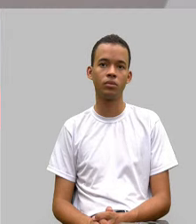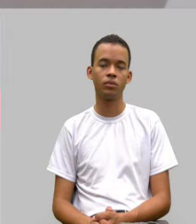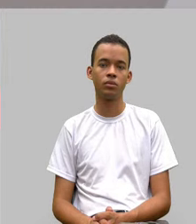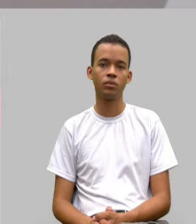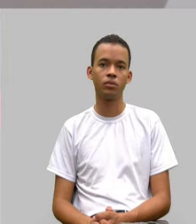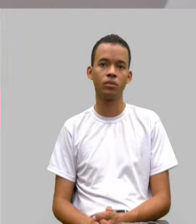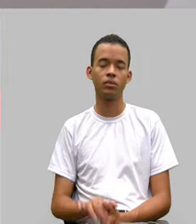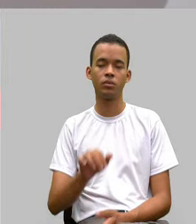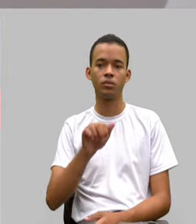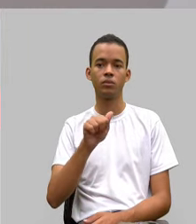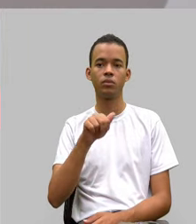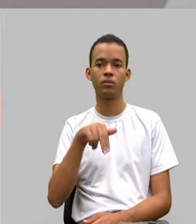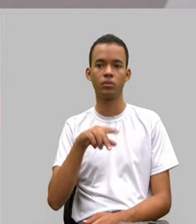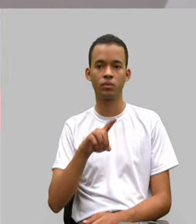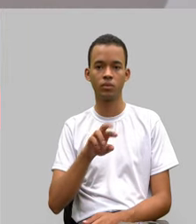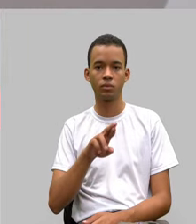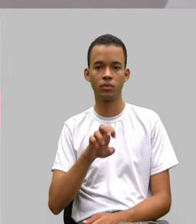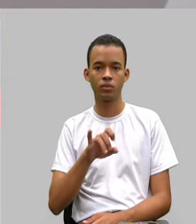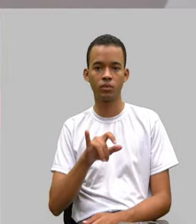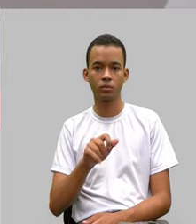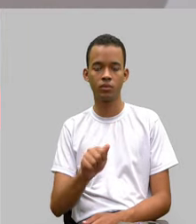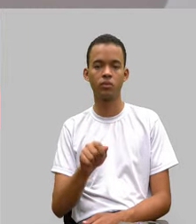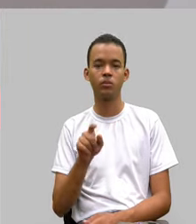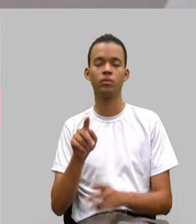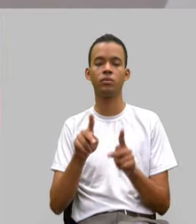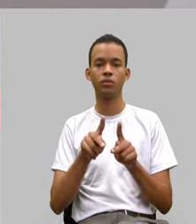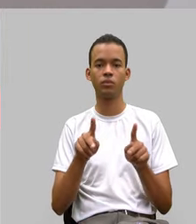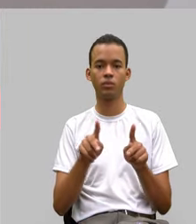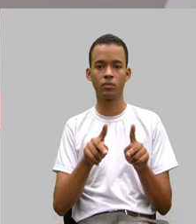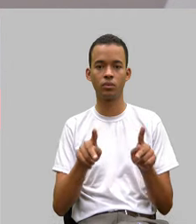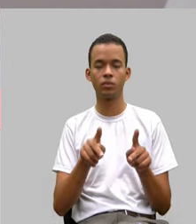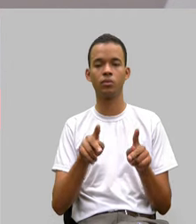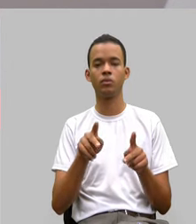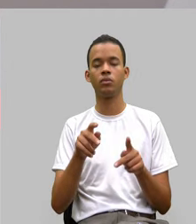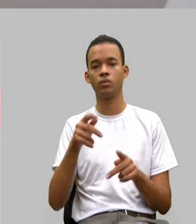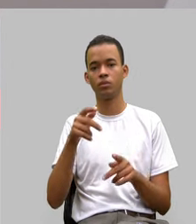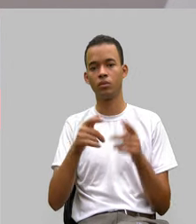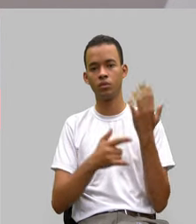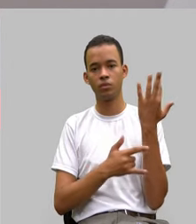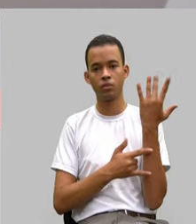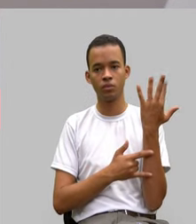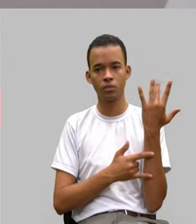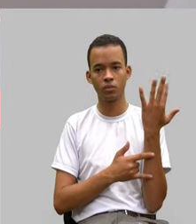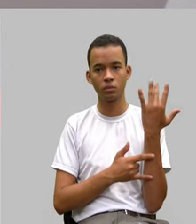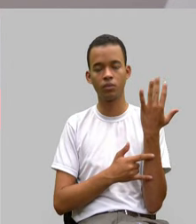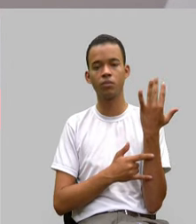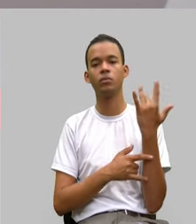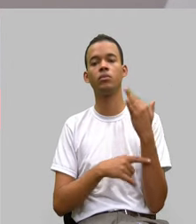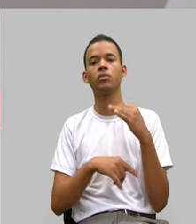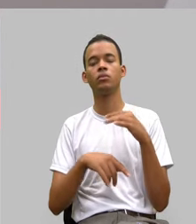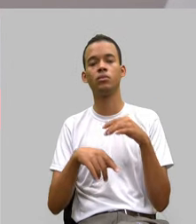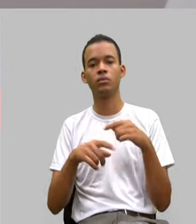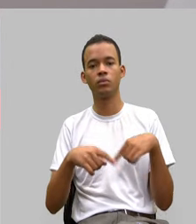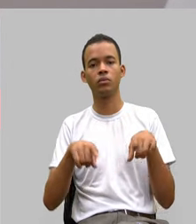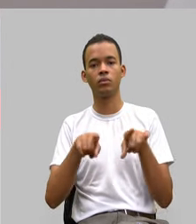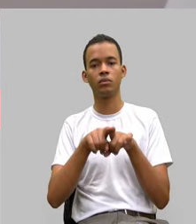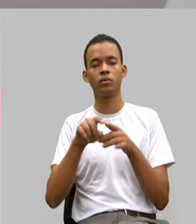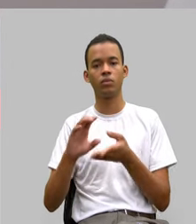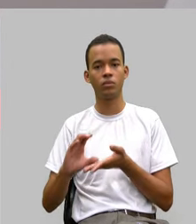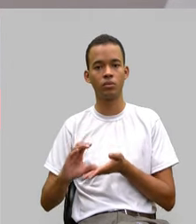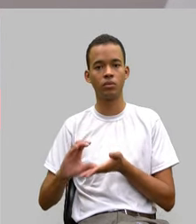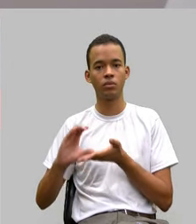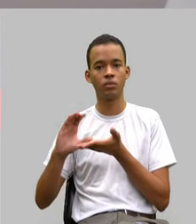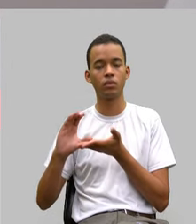Andreia Mara Macedo professora da Universidade Federal de Minas Gerais e membro do Conselho da sociedade